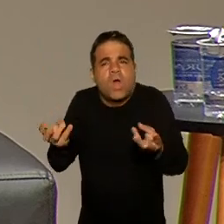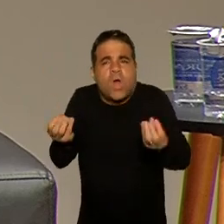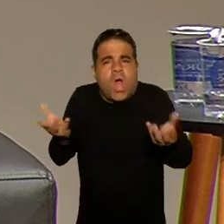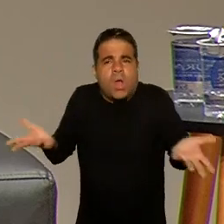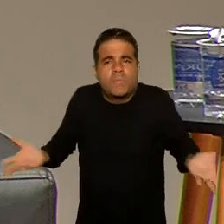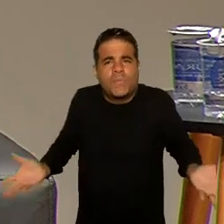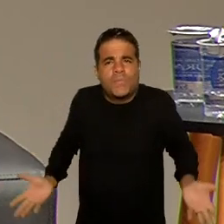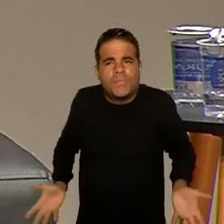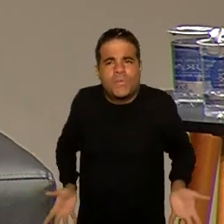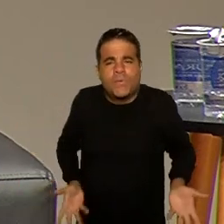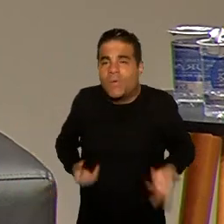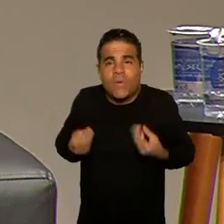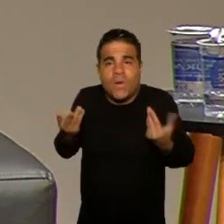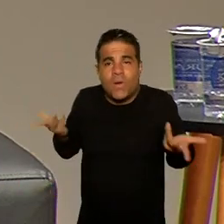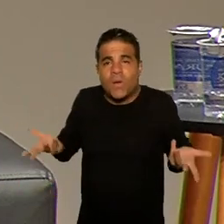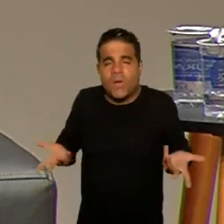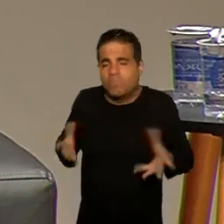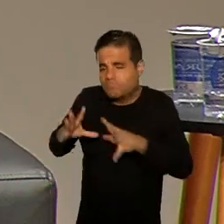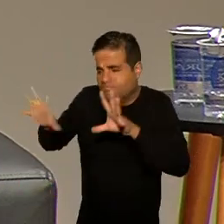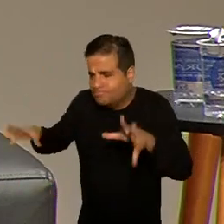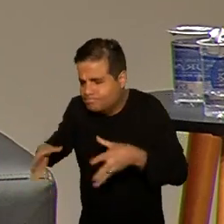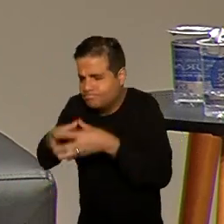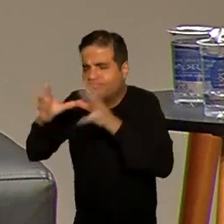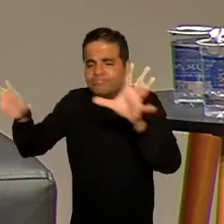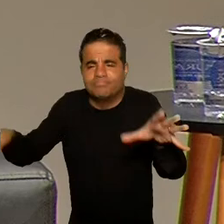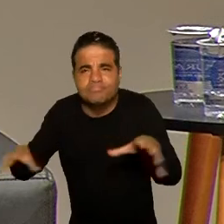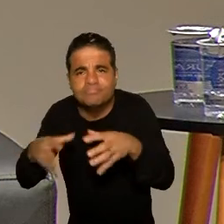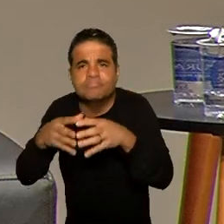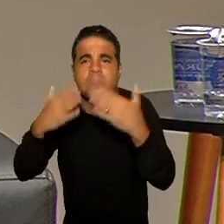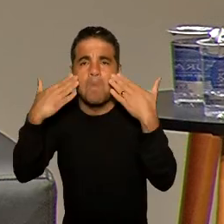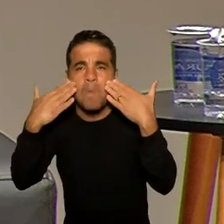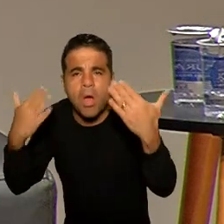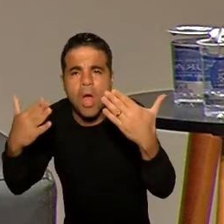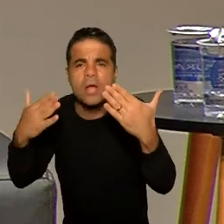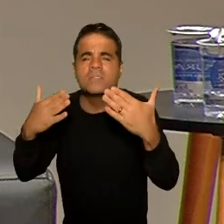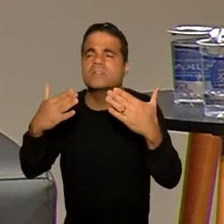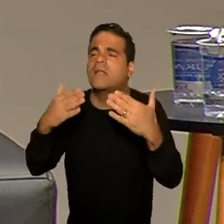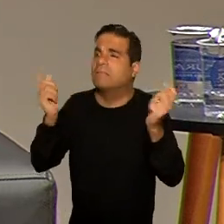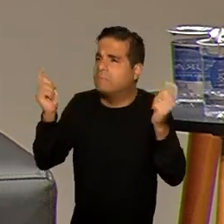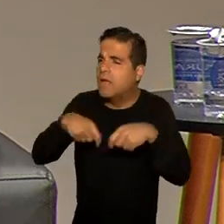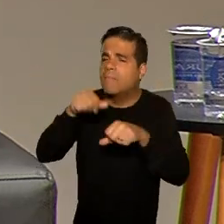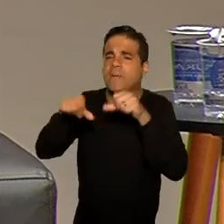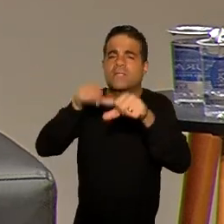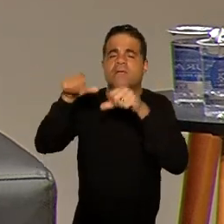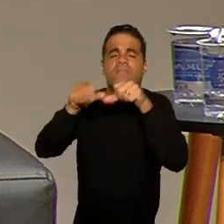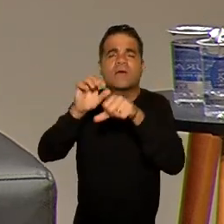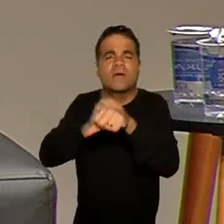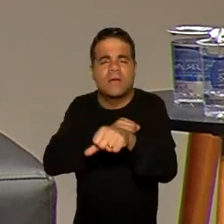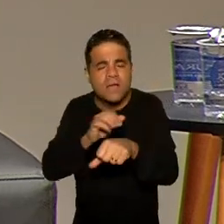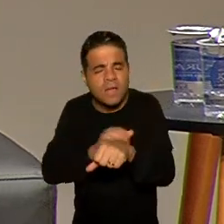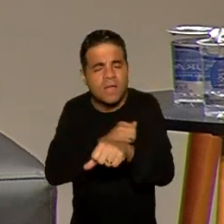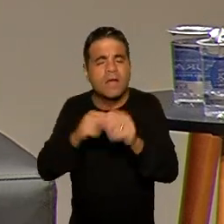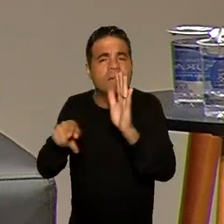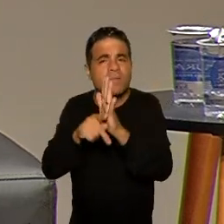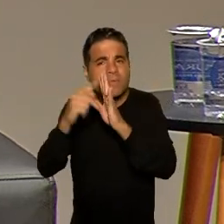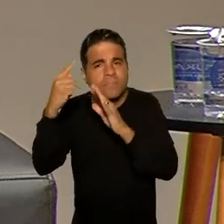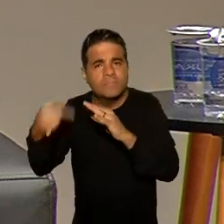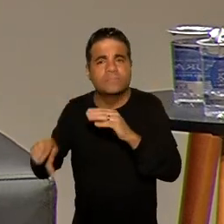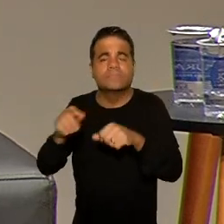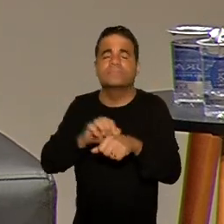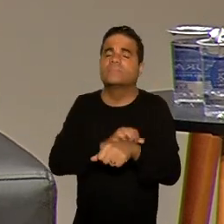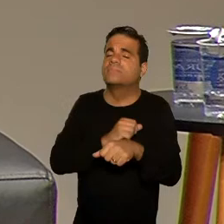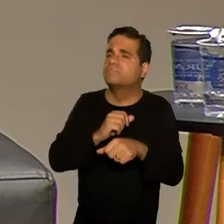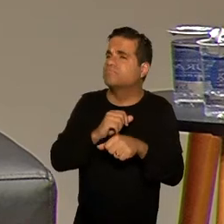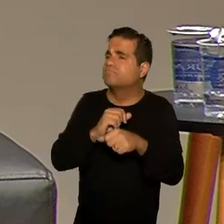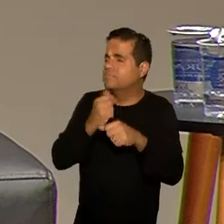que medida esses públicos o que eles manifestam também poderiam transformar a própria instituição